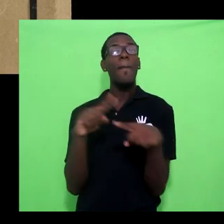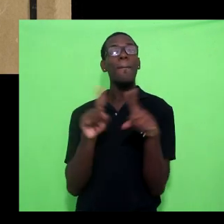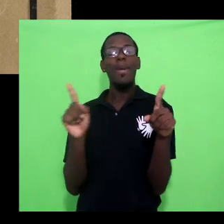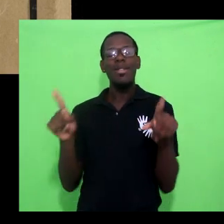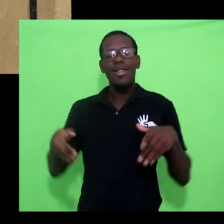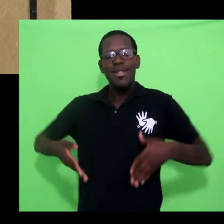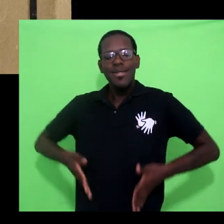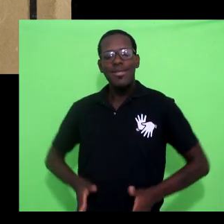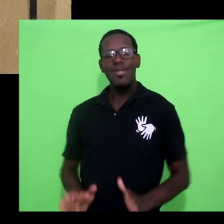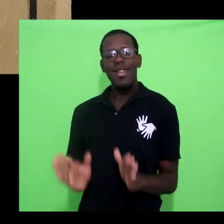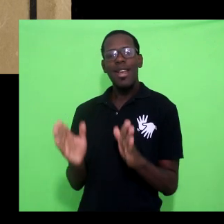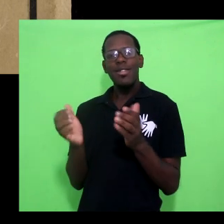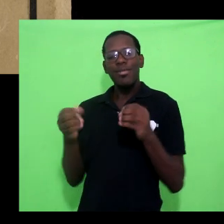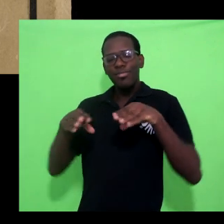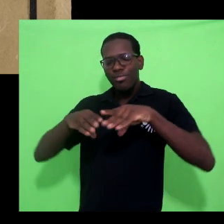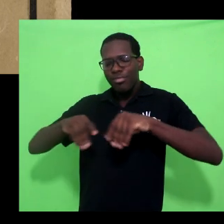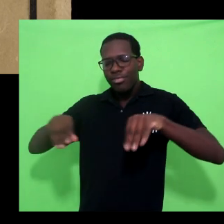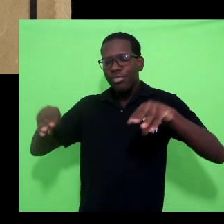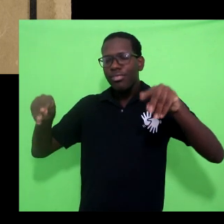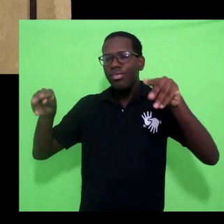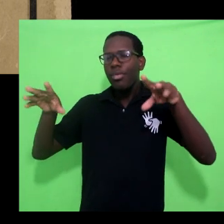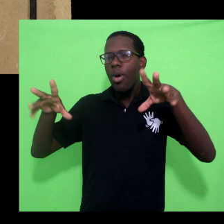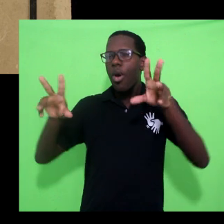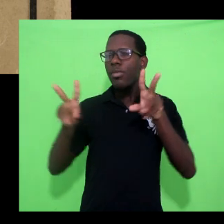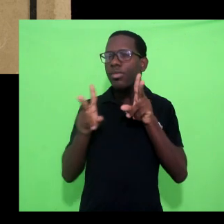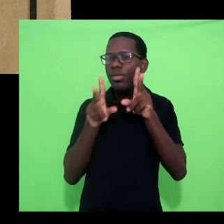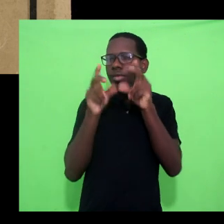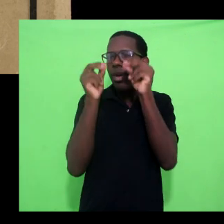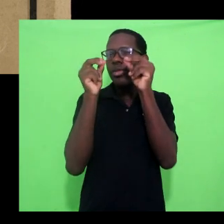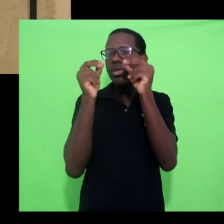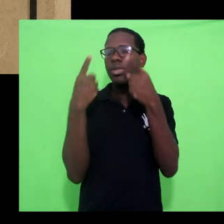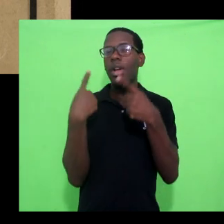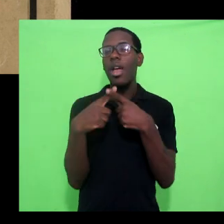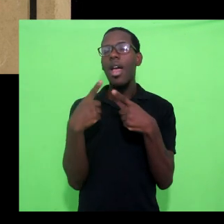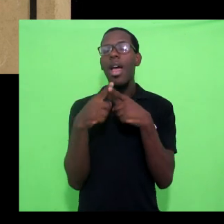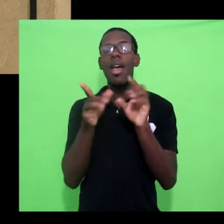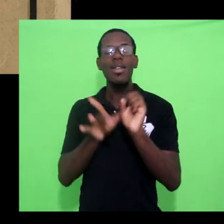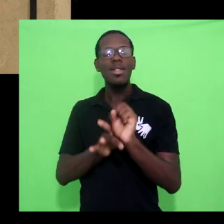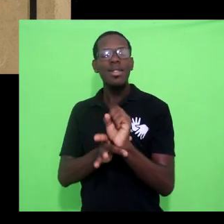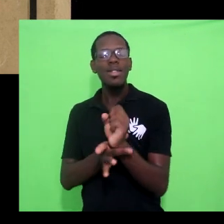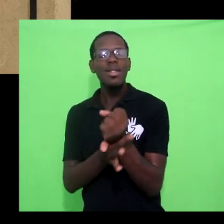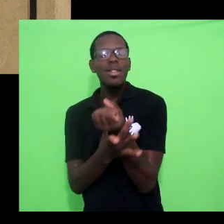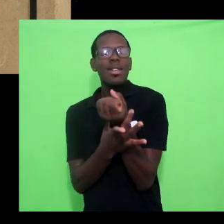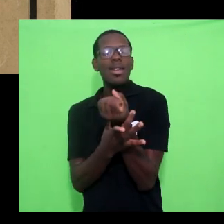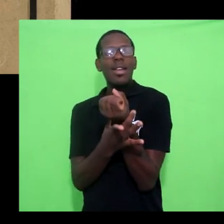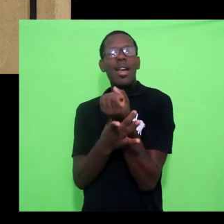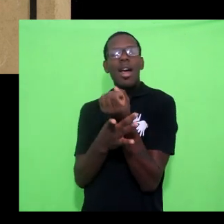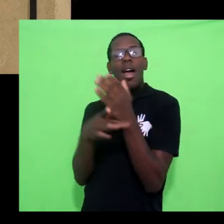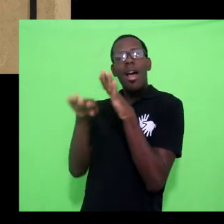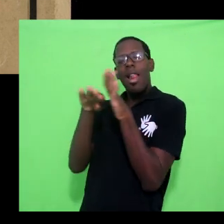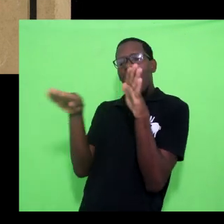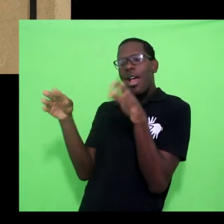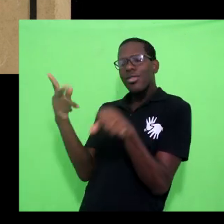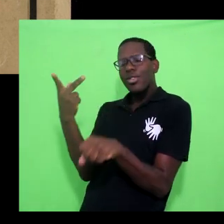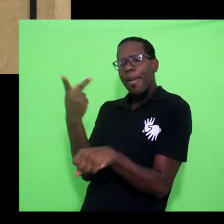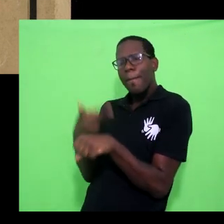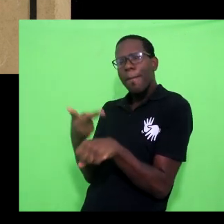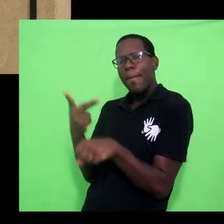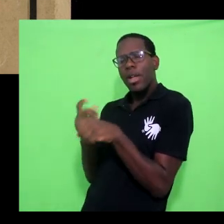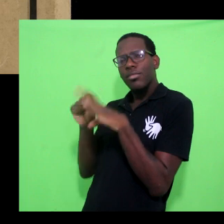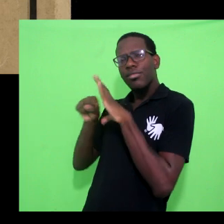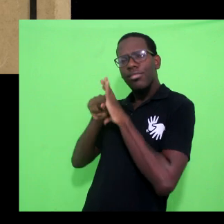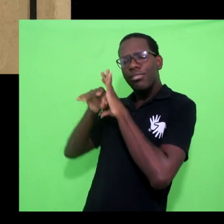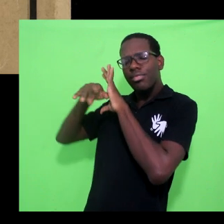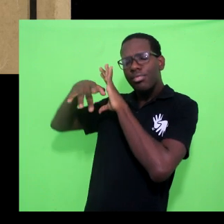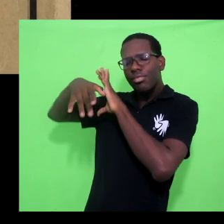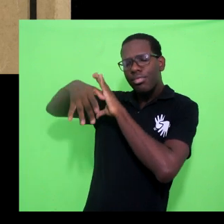da terra de um homem forte. Passavam com segurança pelas lajes de pedra de uma cachoeira